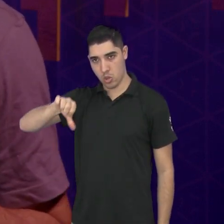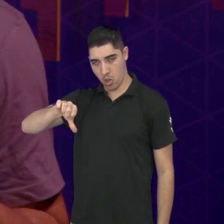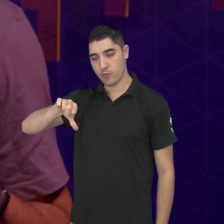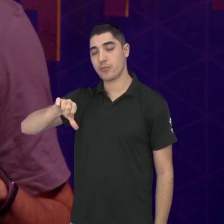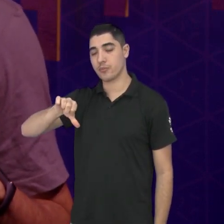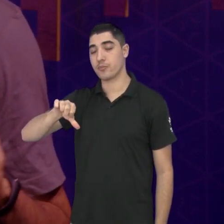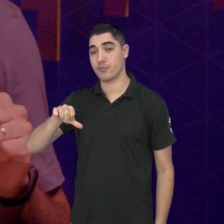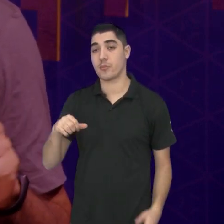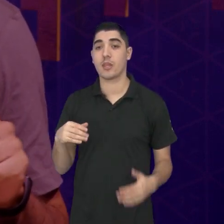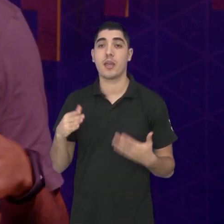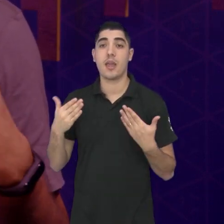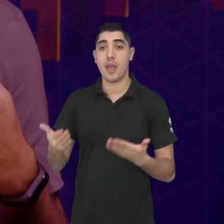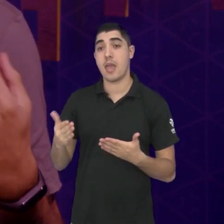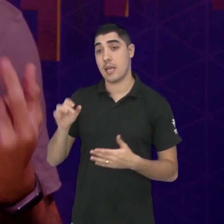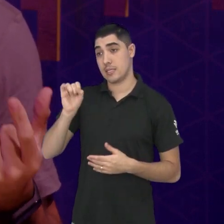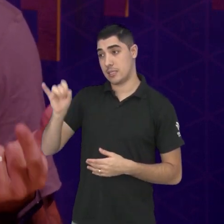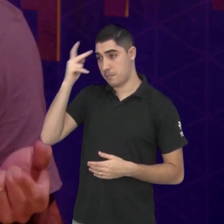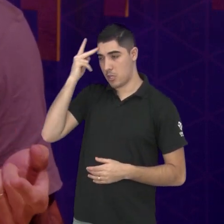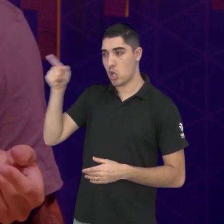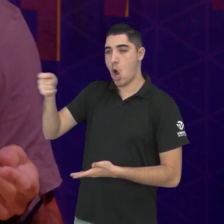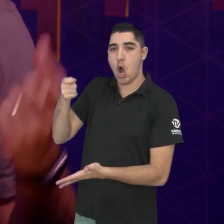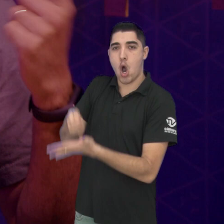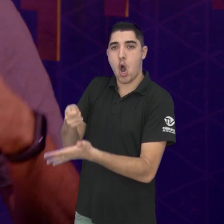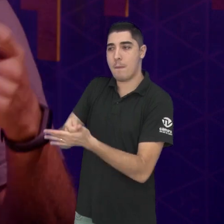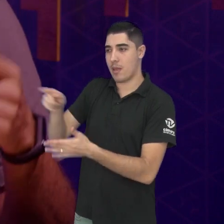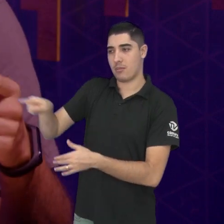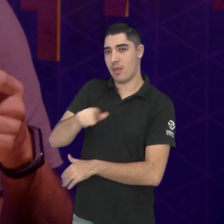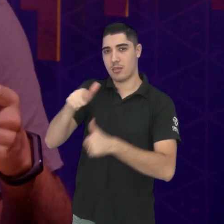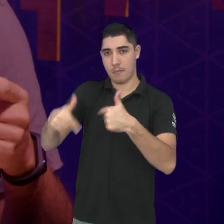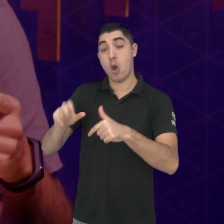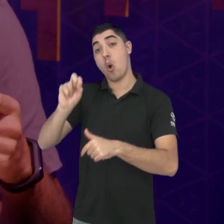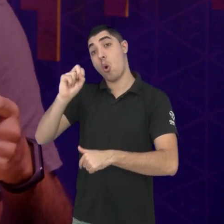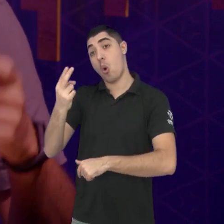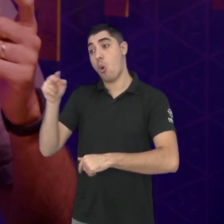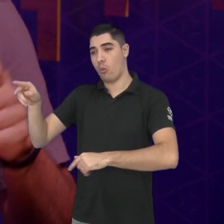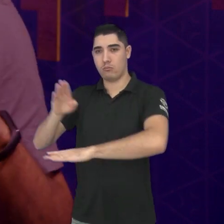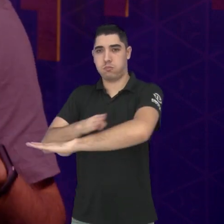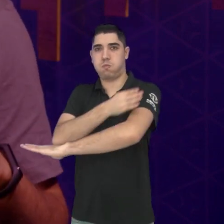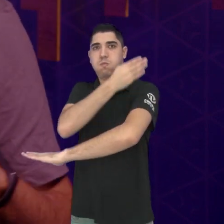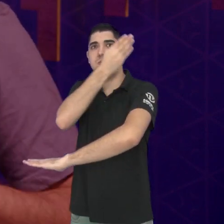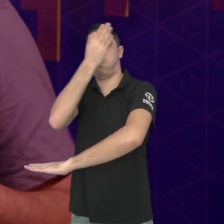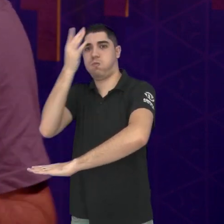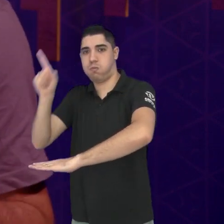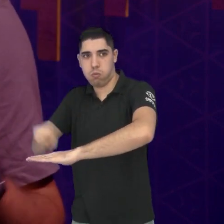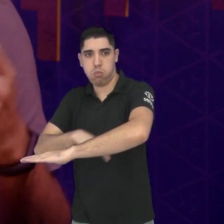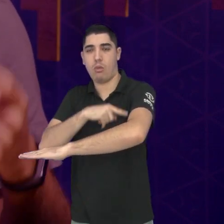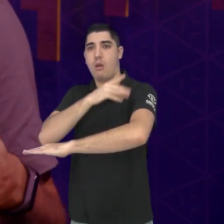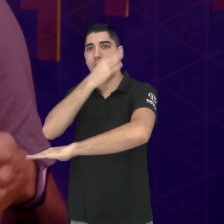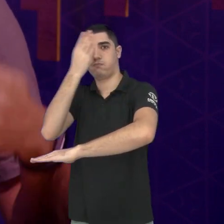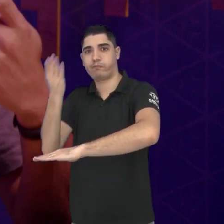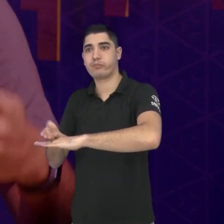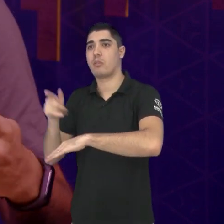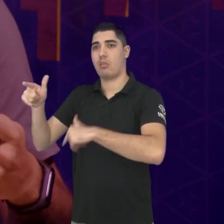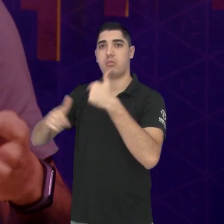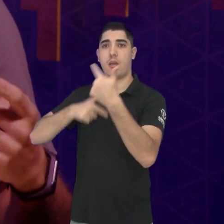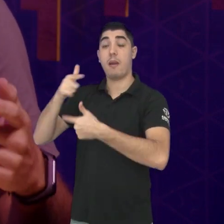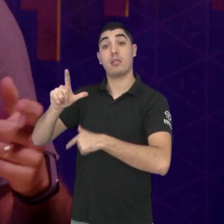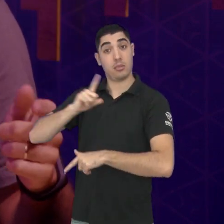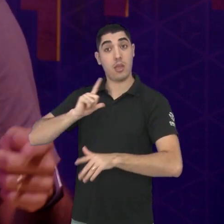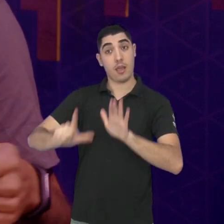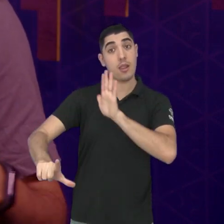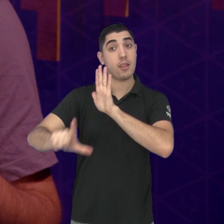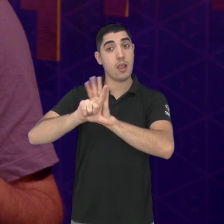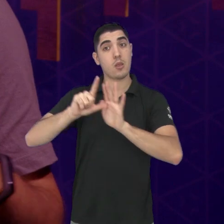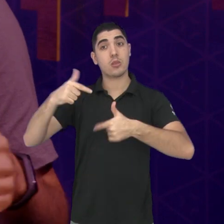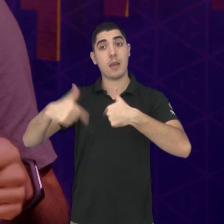149. Submeter alguém a trabalho forçado ou alguma jornada de trabalho exaustiva. Então tem leis trabalhistas que falam